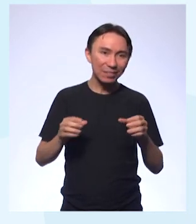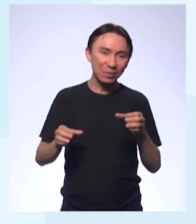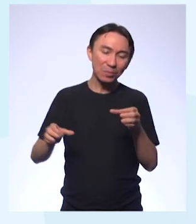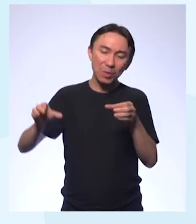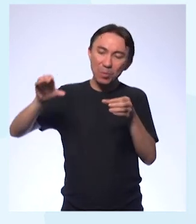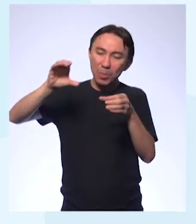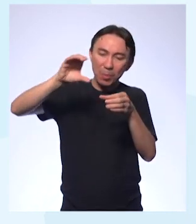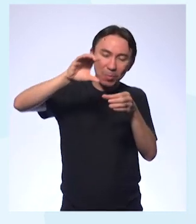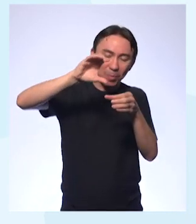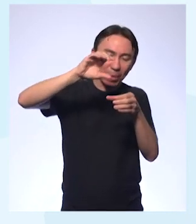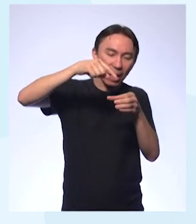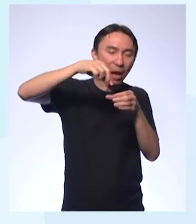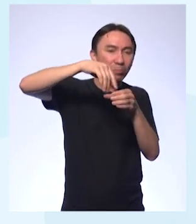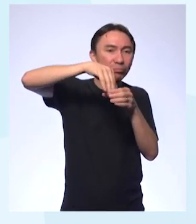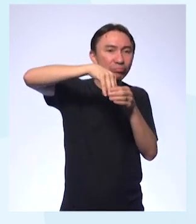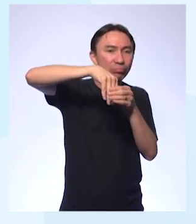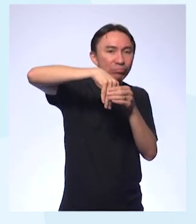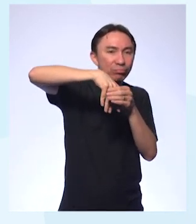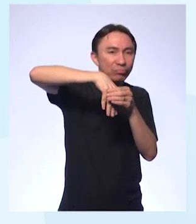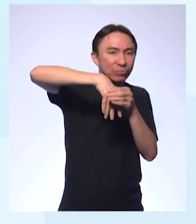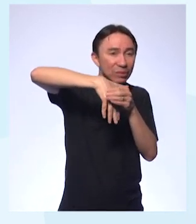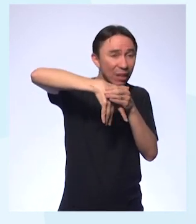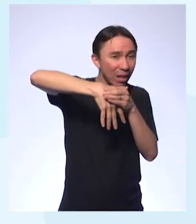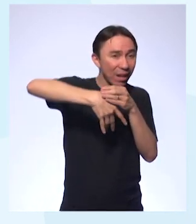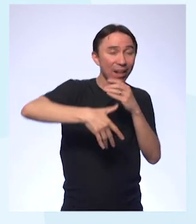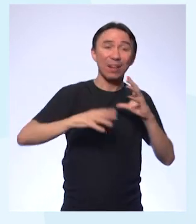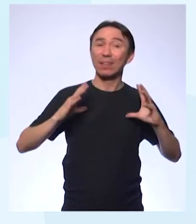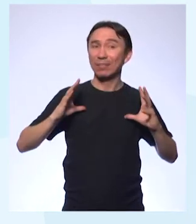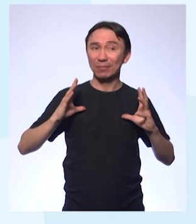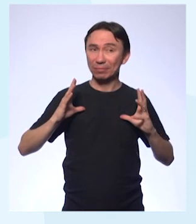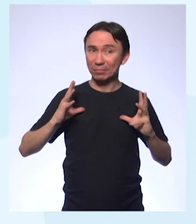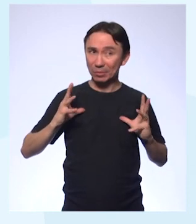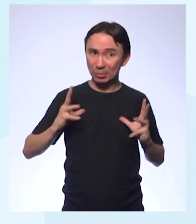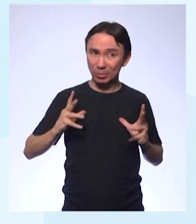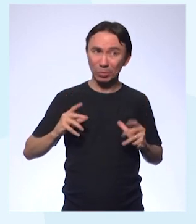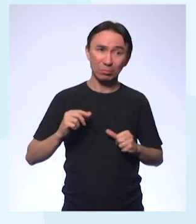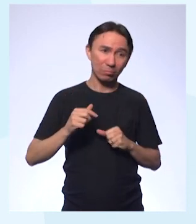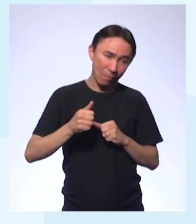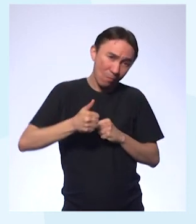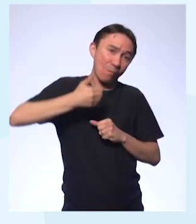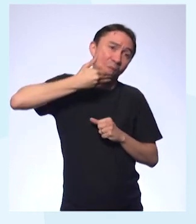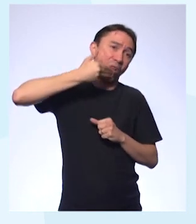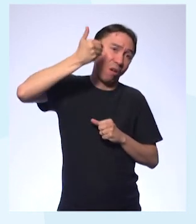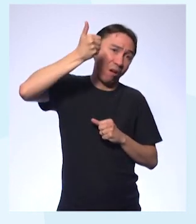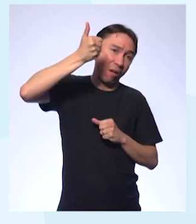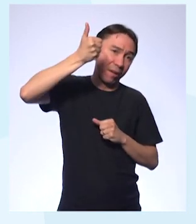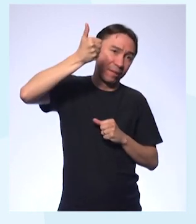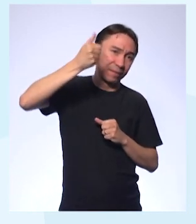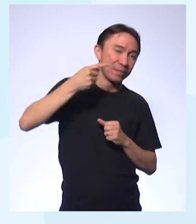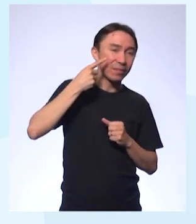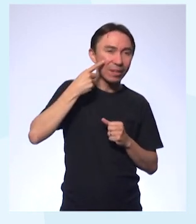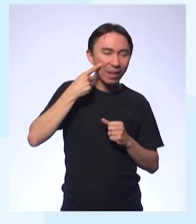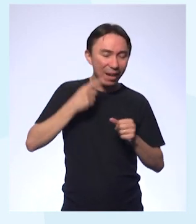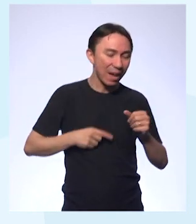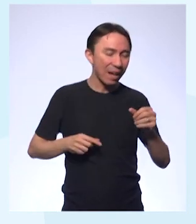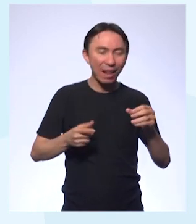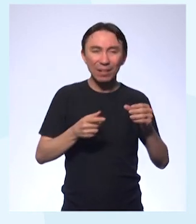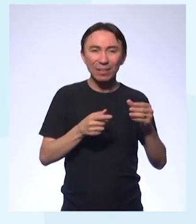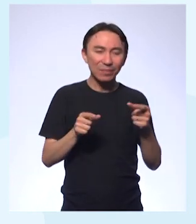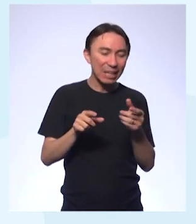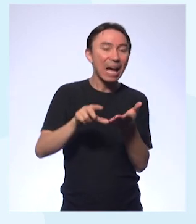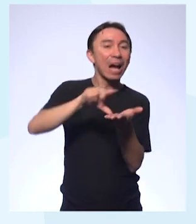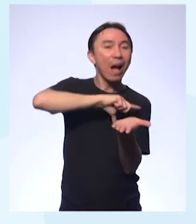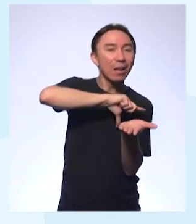ó, um pouco mais limpa do que ela estava antes. Está vendo a cor que ela estava antes e a cor que ela fica depois que eu passei pelo